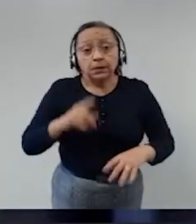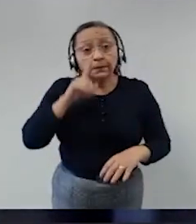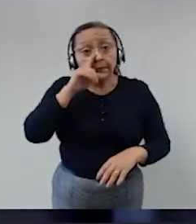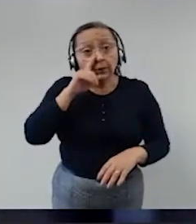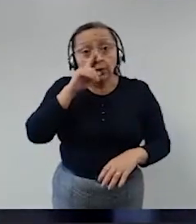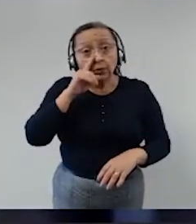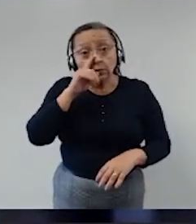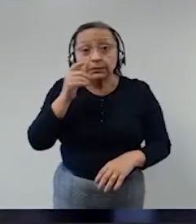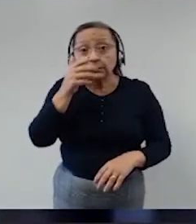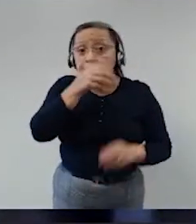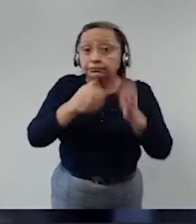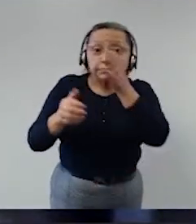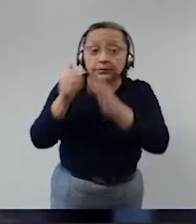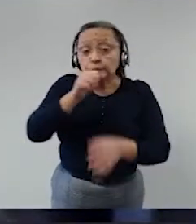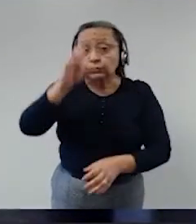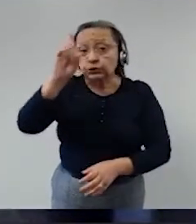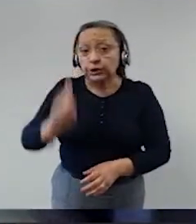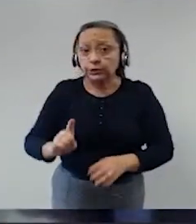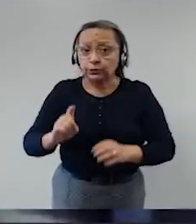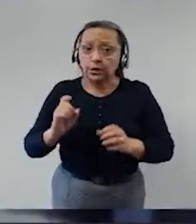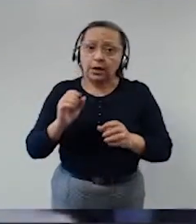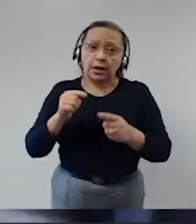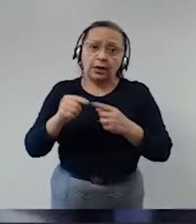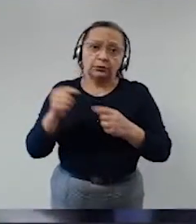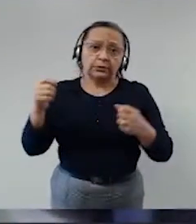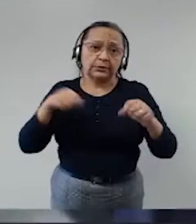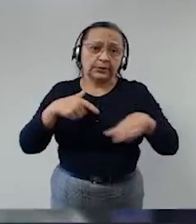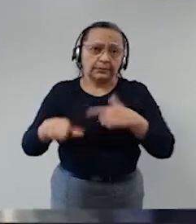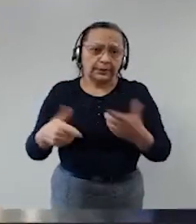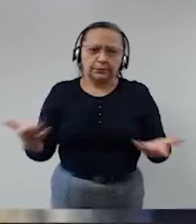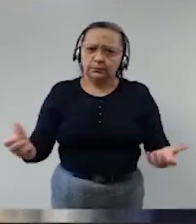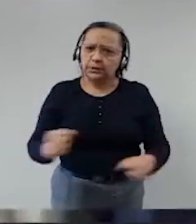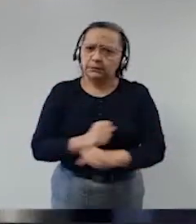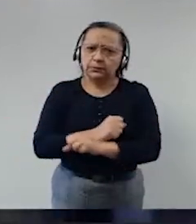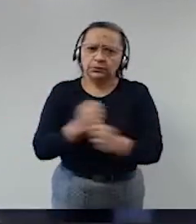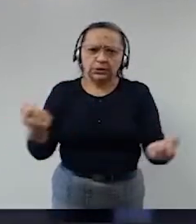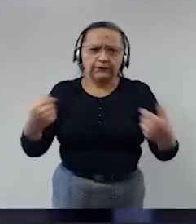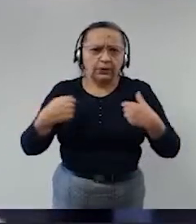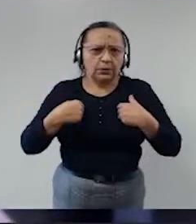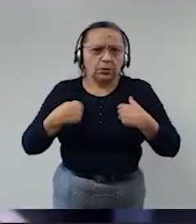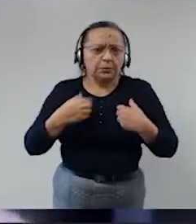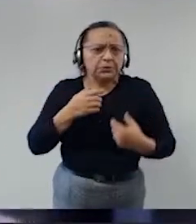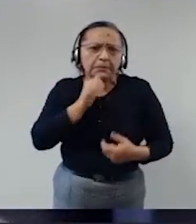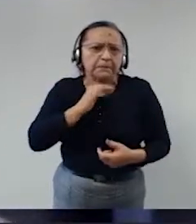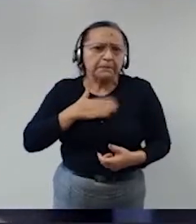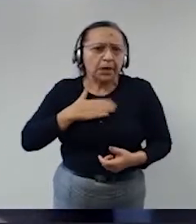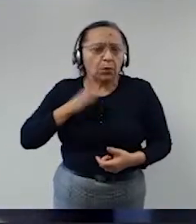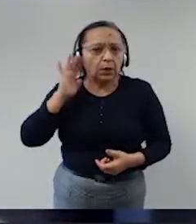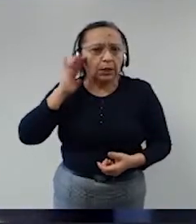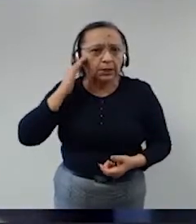sobrevivência do próprio direito do trabalho. Não é possível, no meu entendimento,